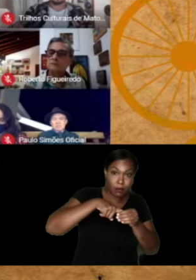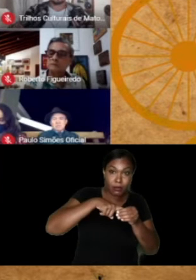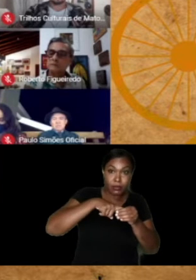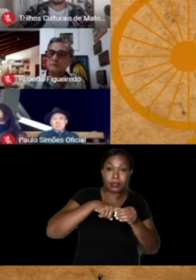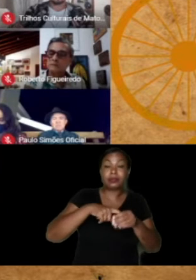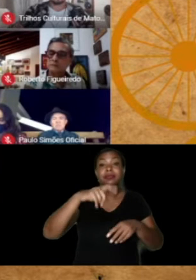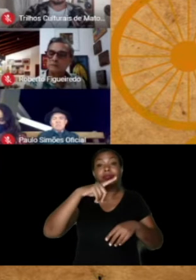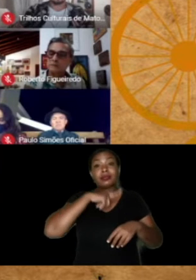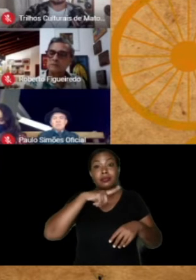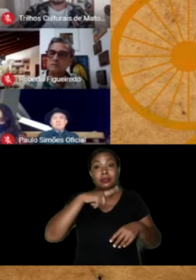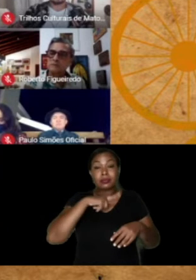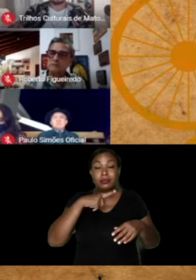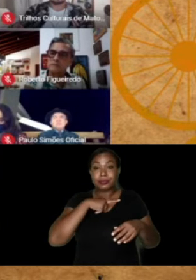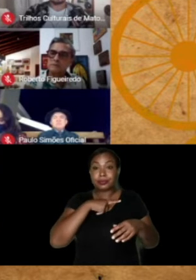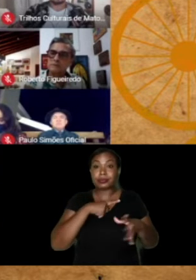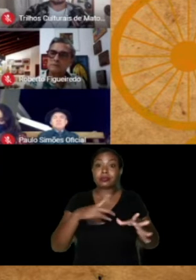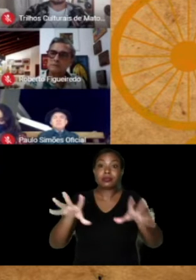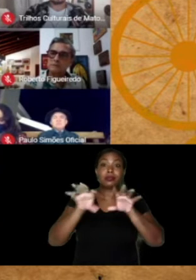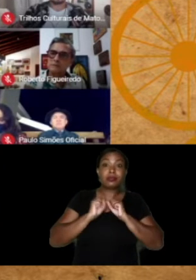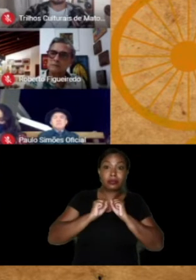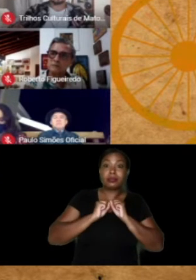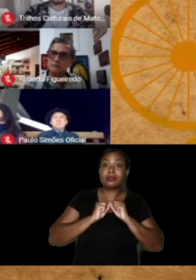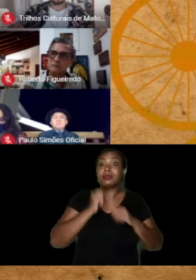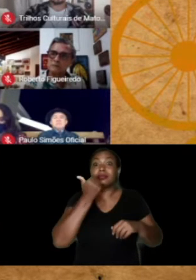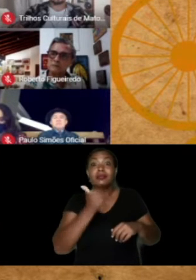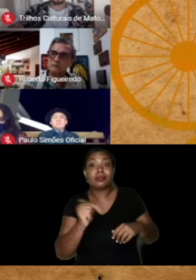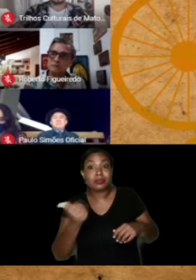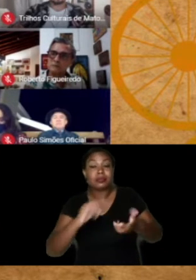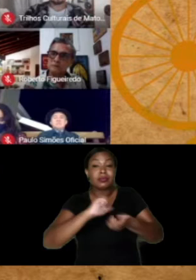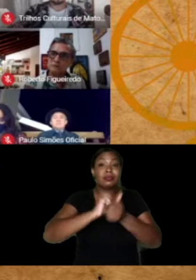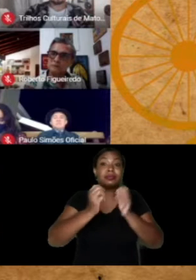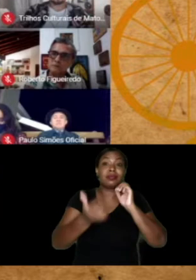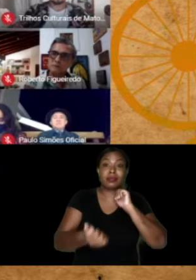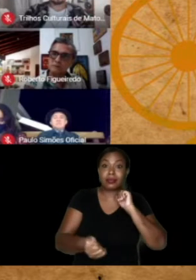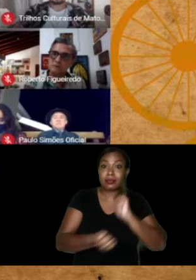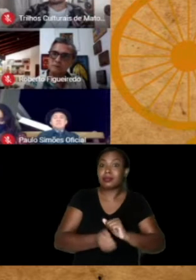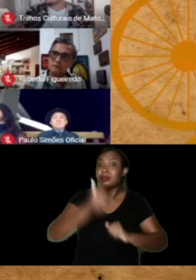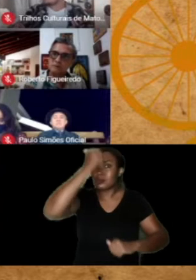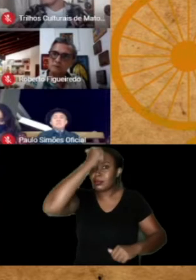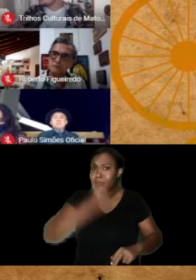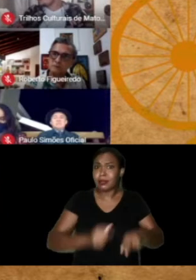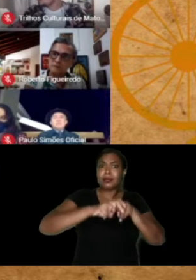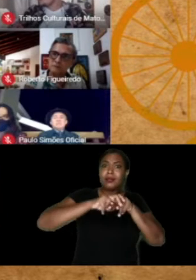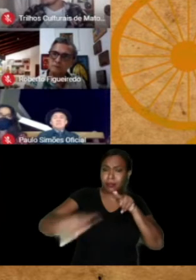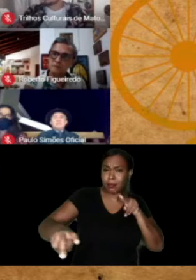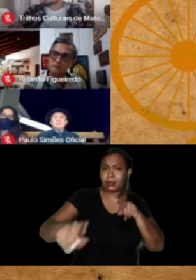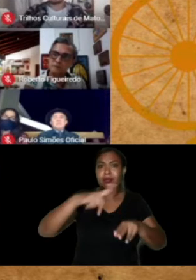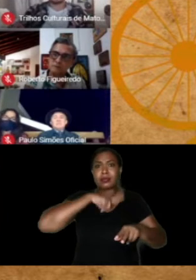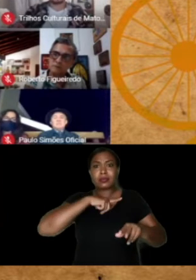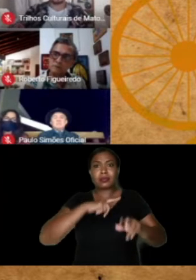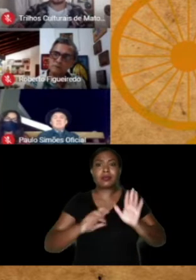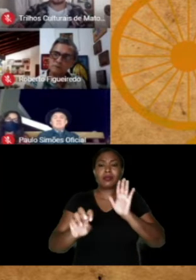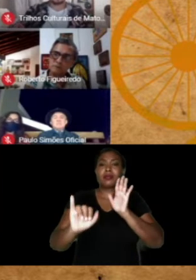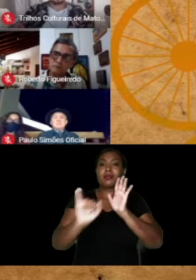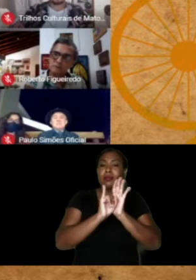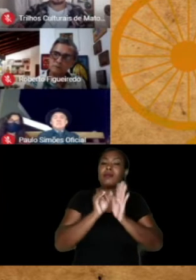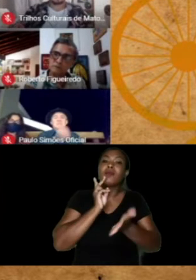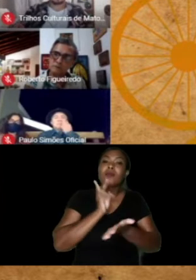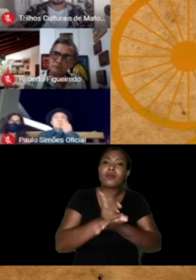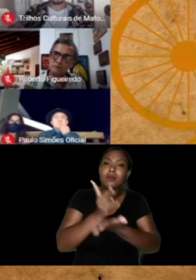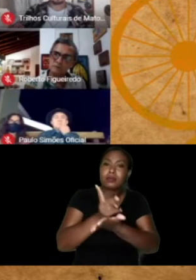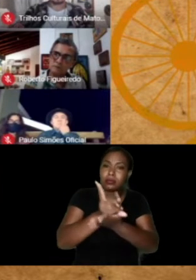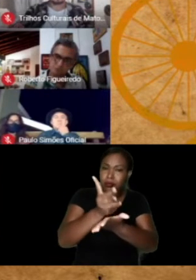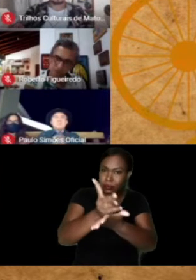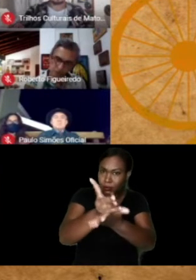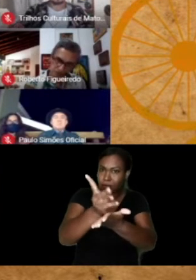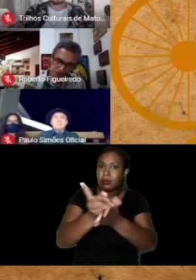estava integrado, ele não tinha que se adaptar, porque ele era ferroviário. É uma continuidade da empresa